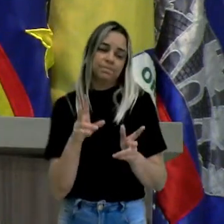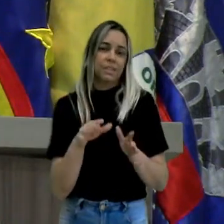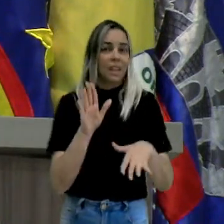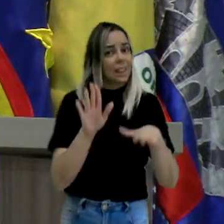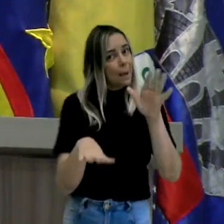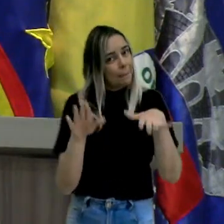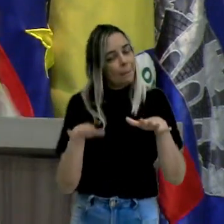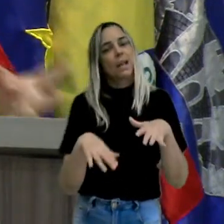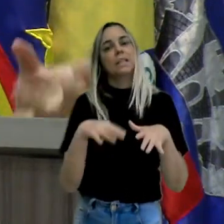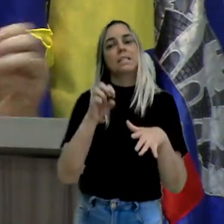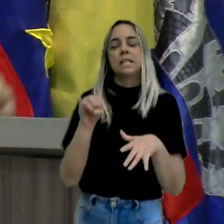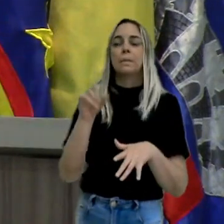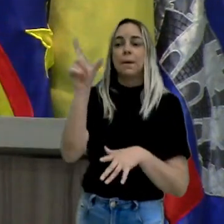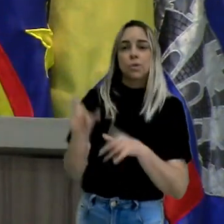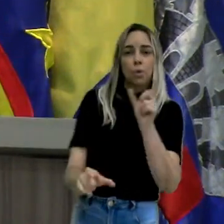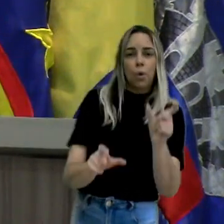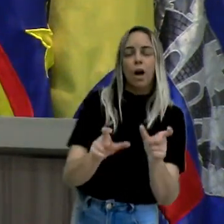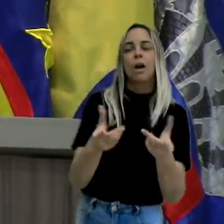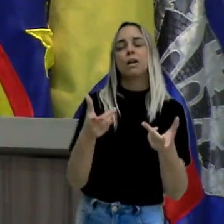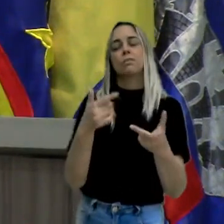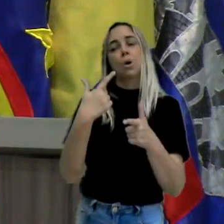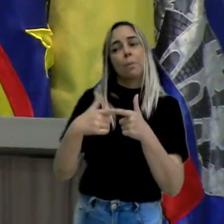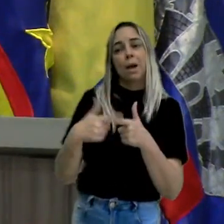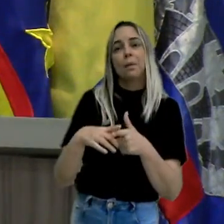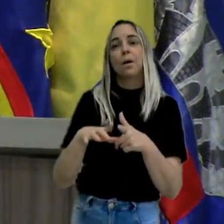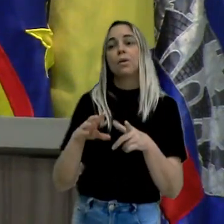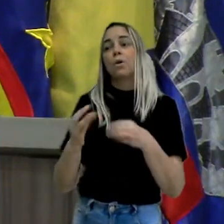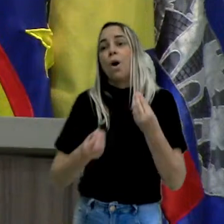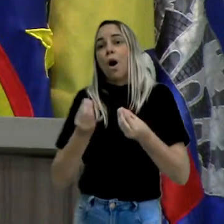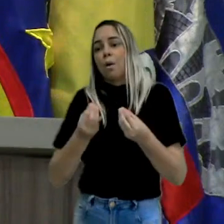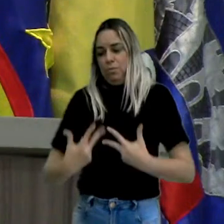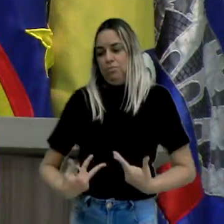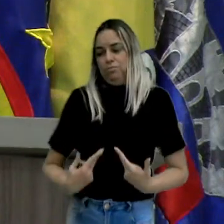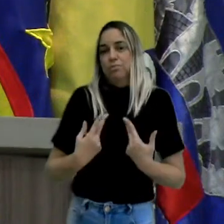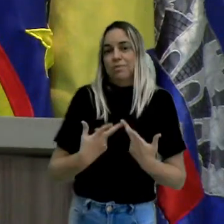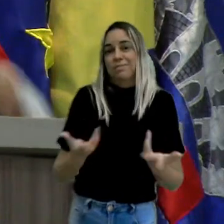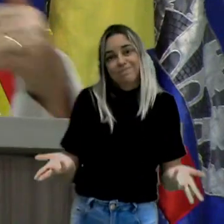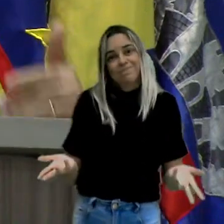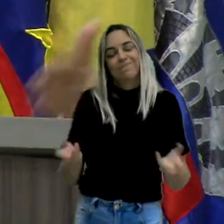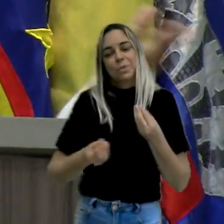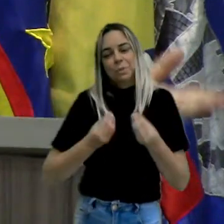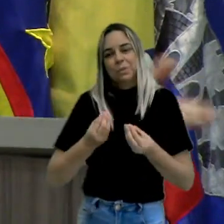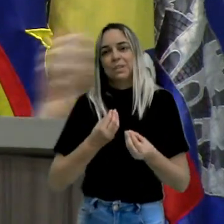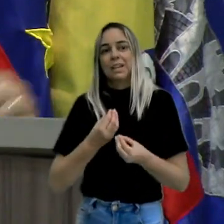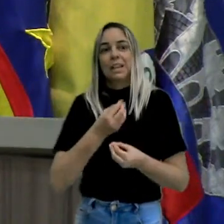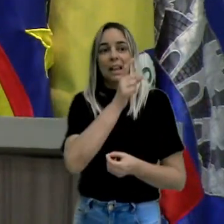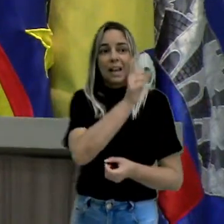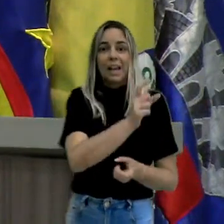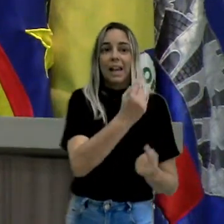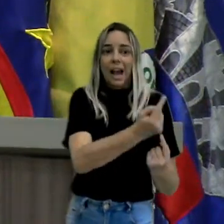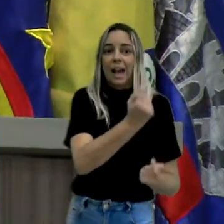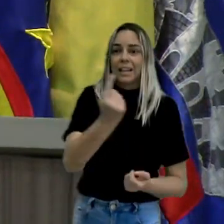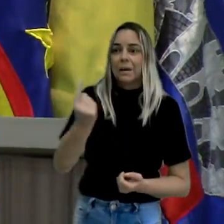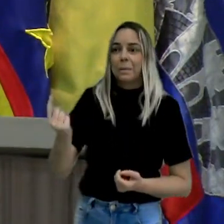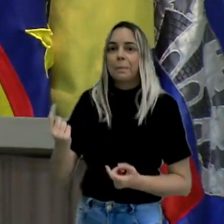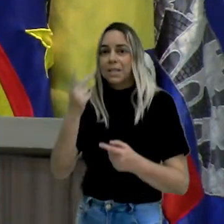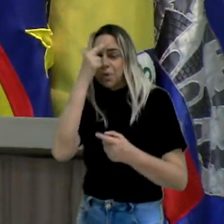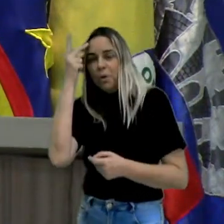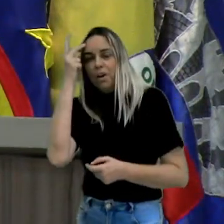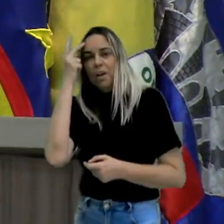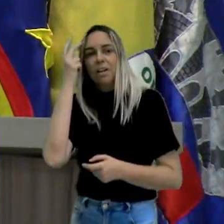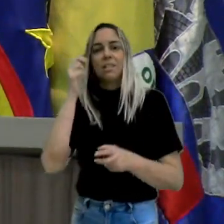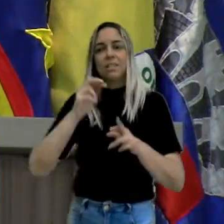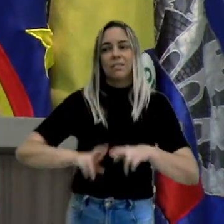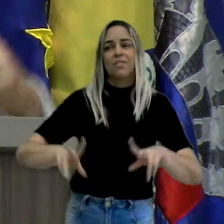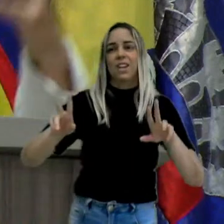do paciente e como é essa cirurgia, porque cada paciente realmente é um problema diferente. E às